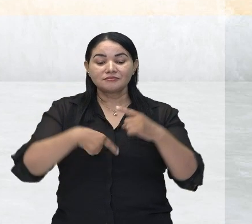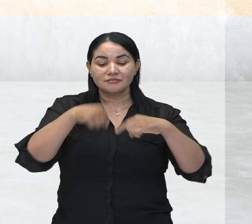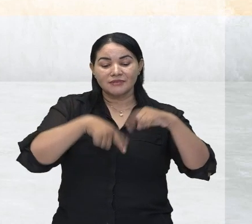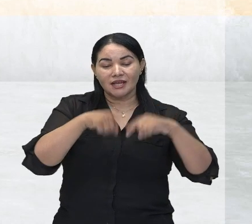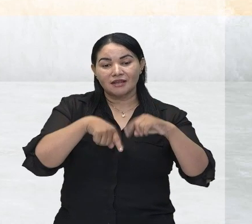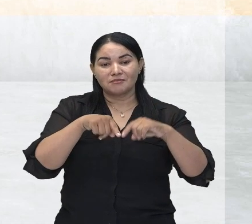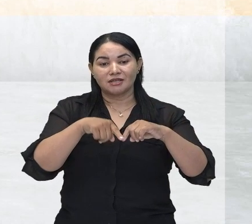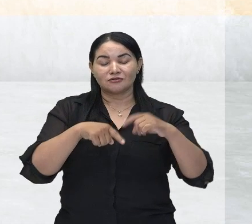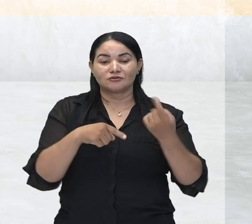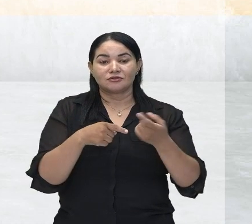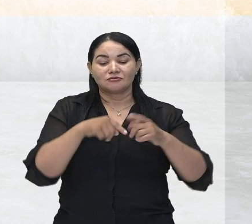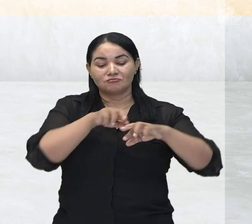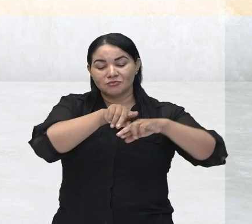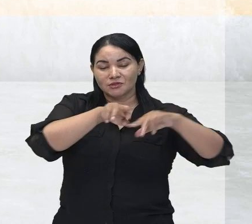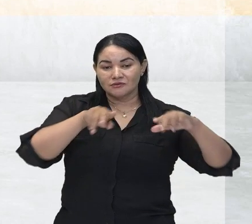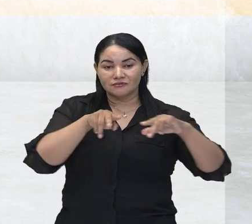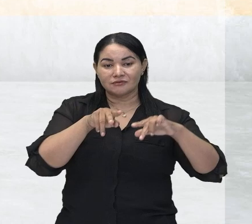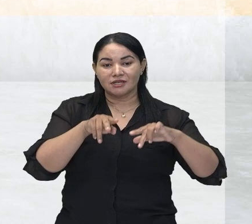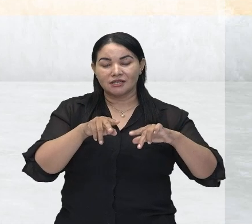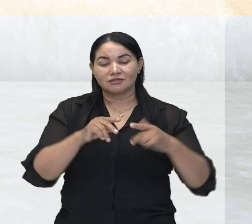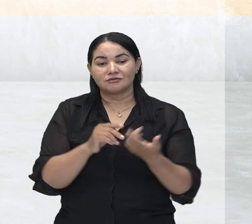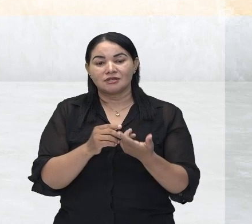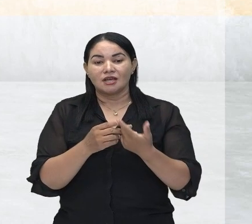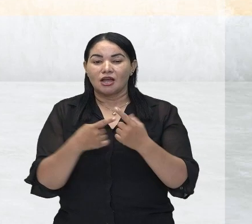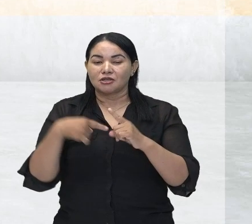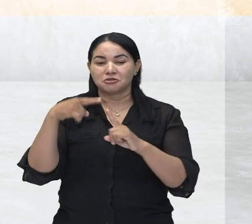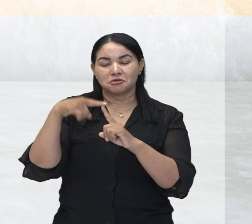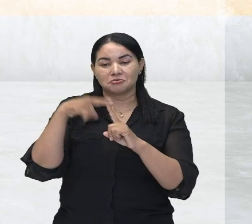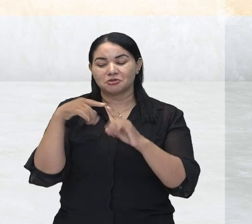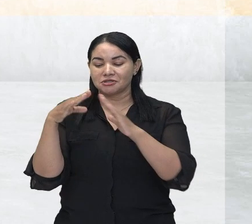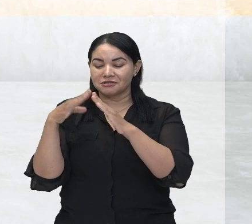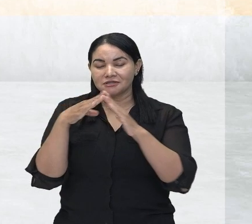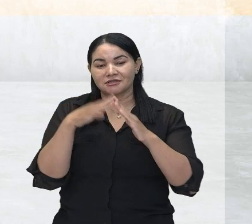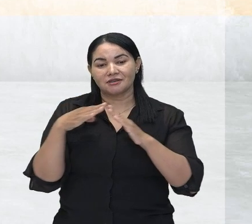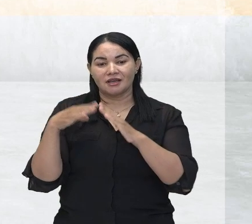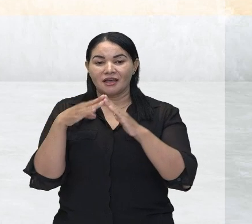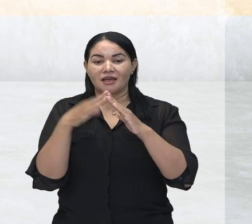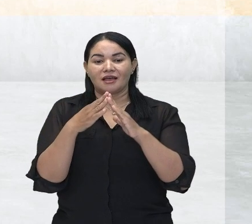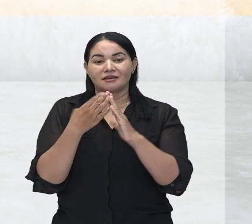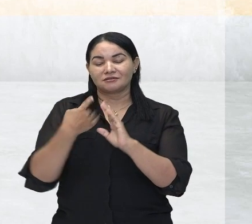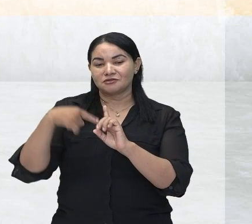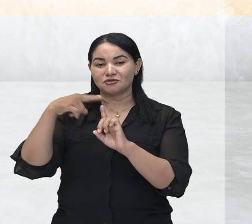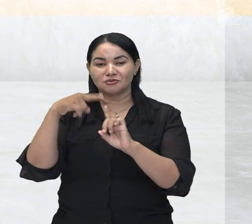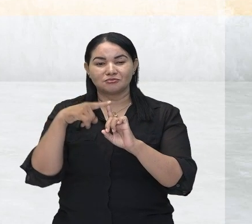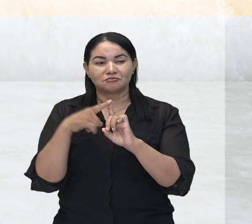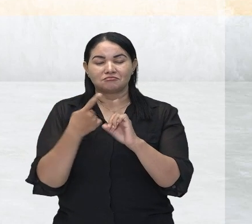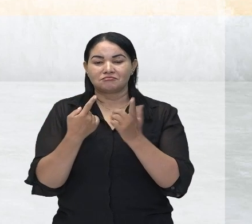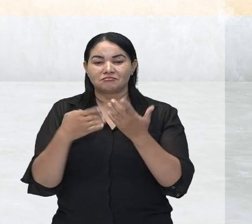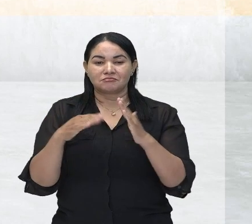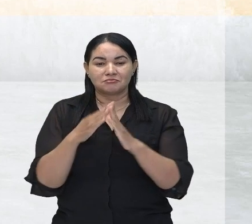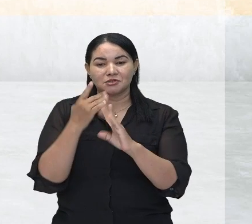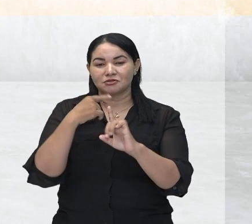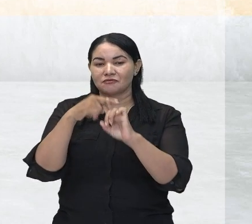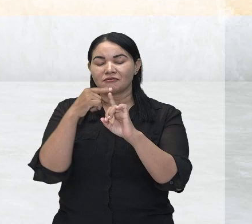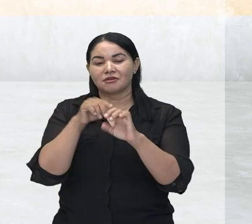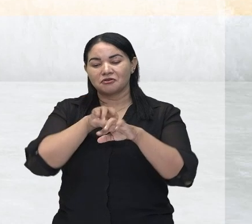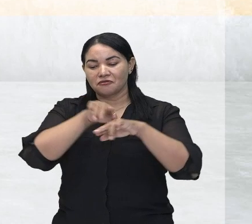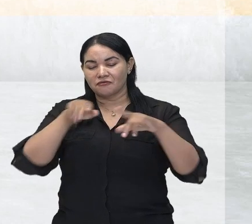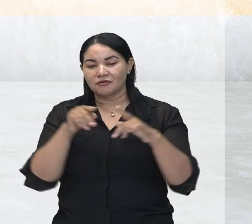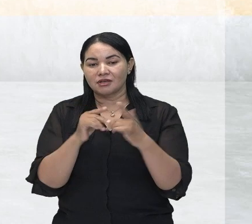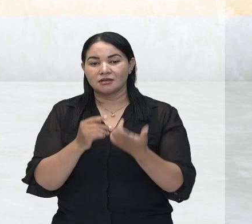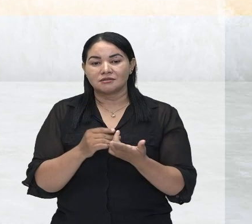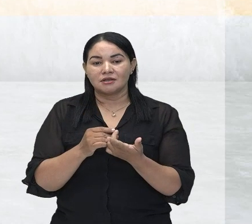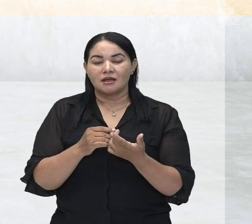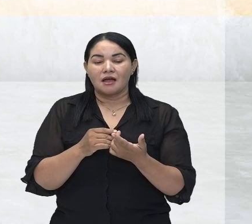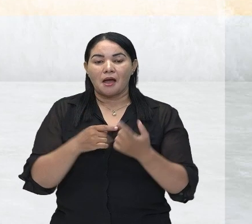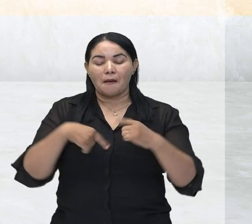materiais, nosso tipo de casa, nosso tipo de templos, né, as culturas materiais,